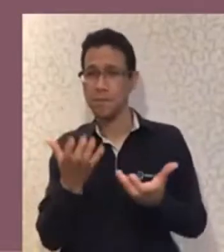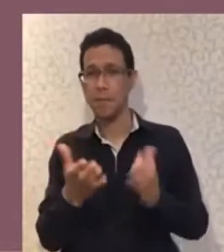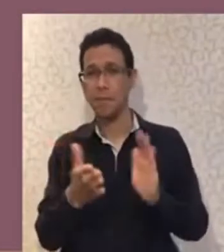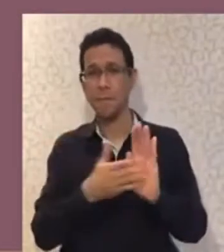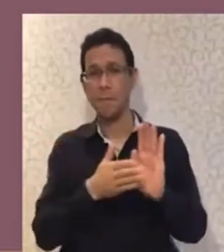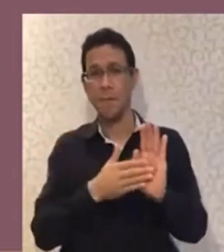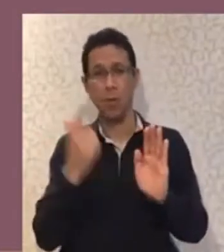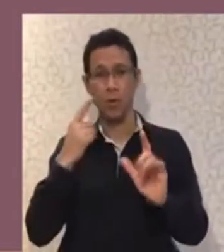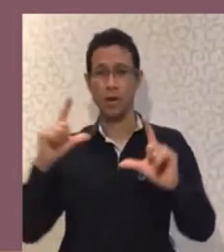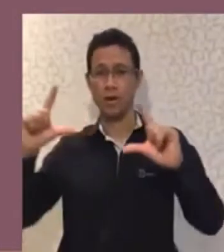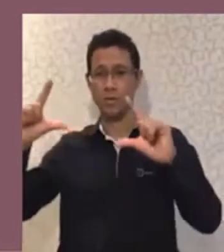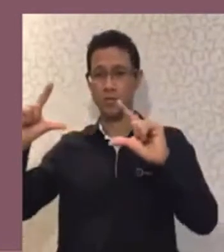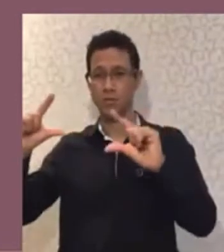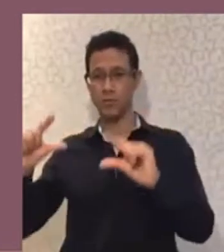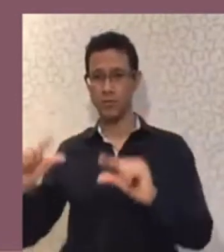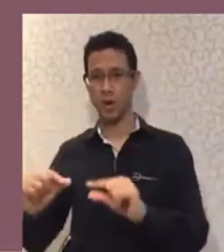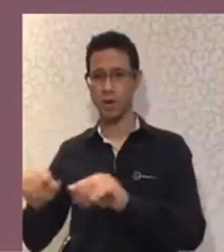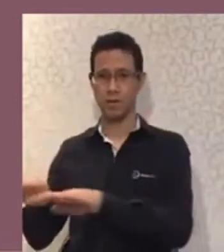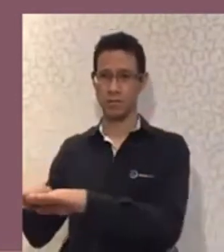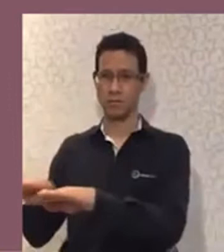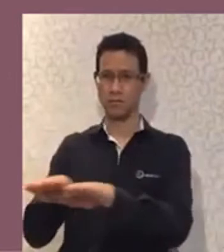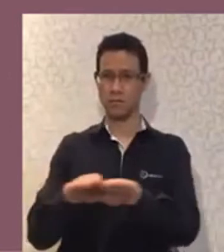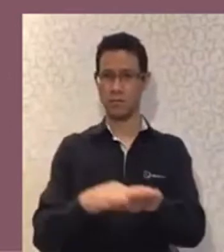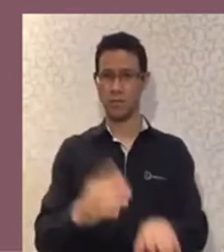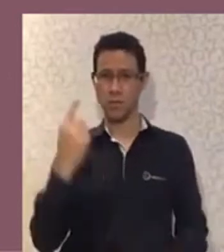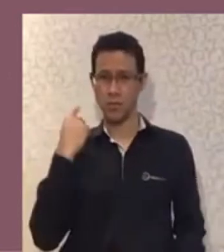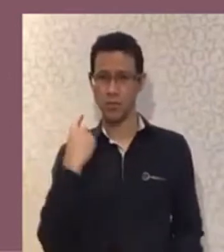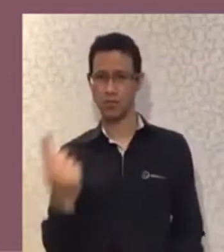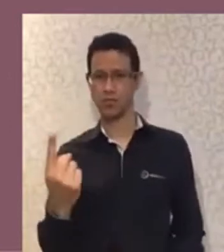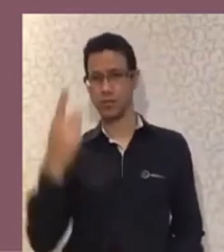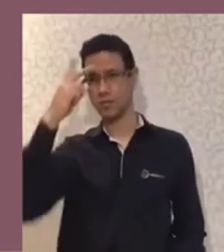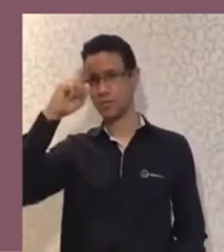todos a uma única história e uma única visão de mundo.